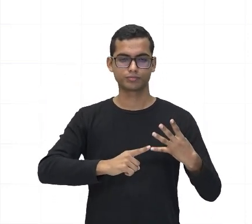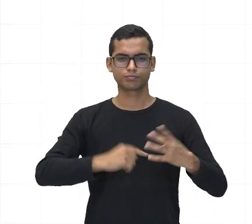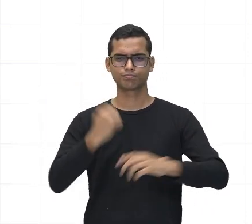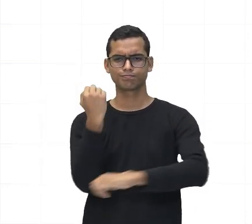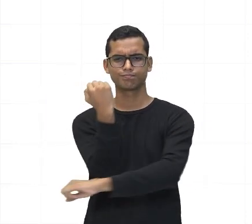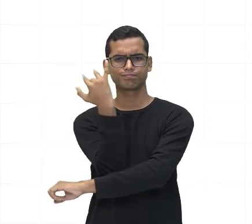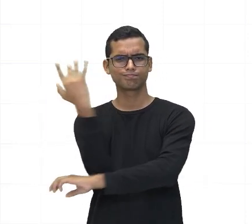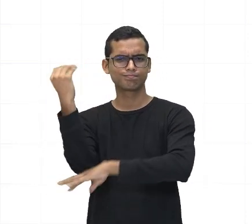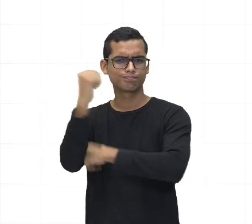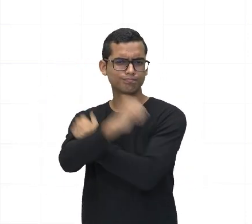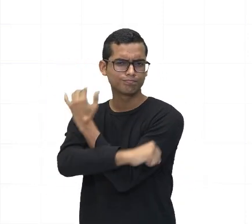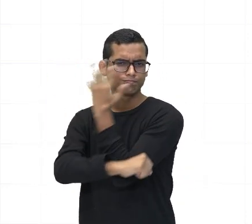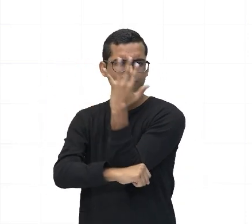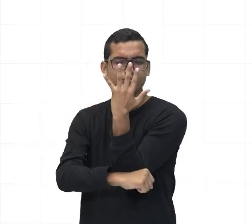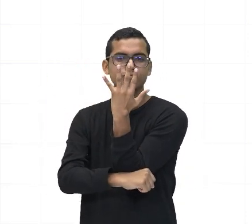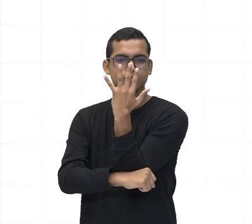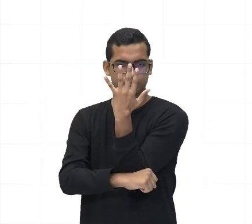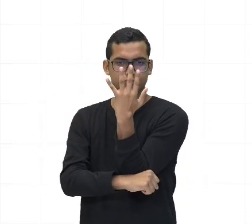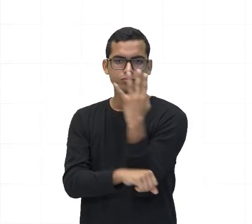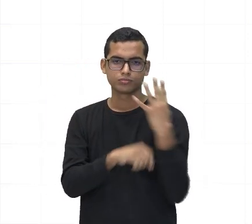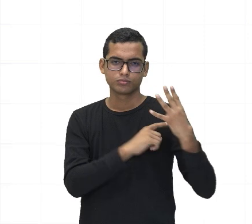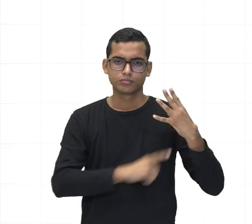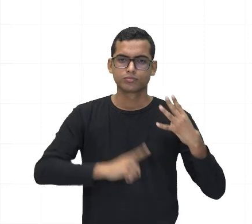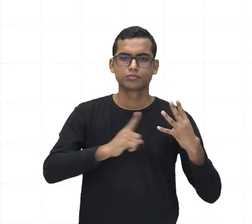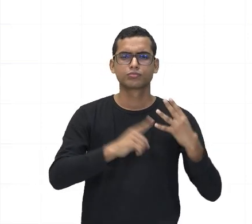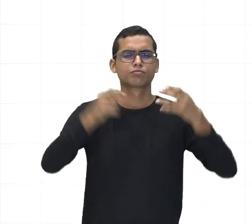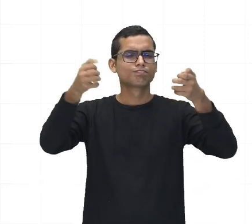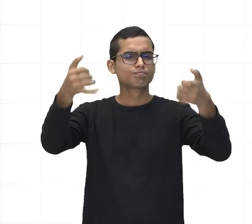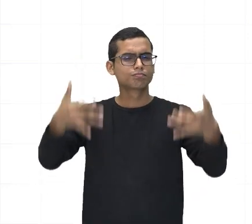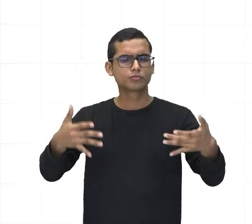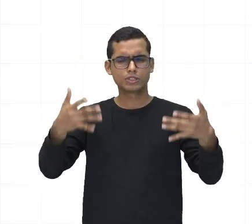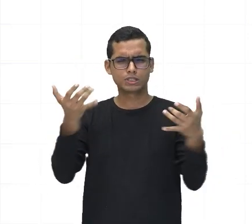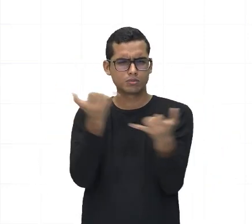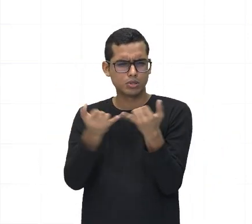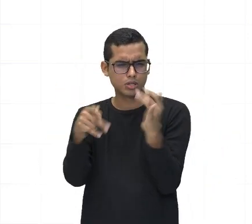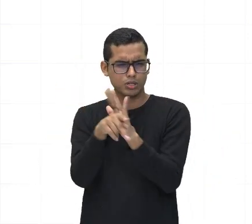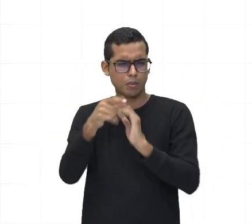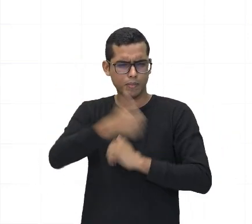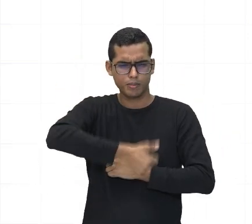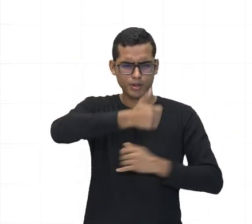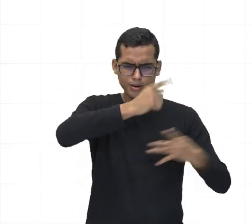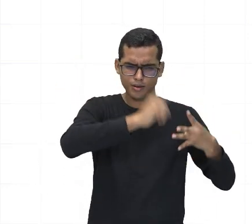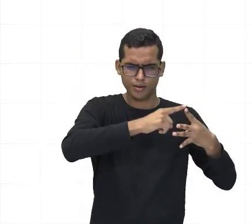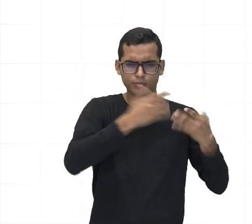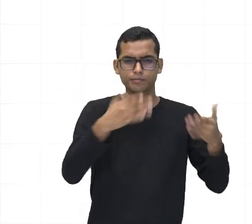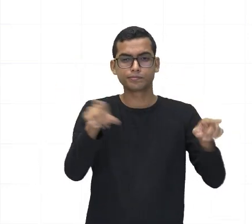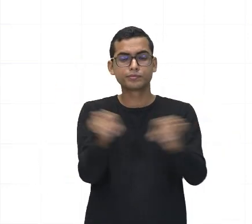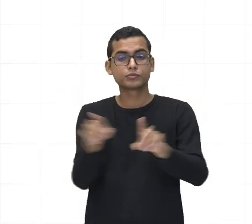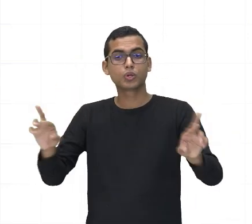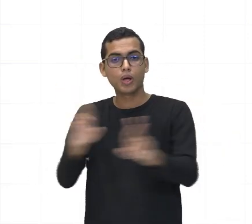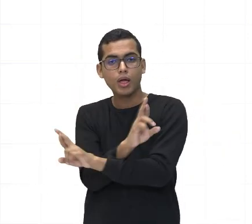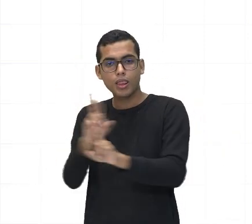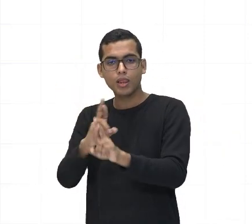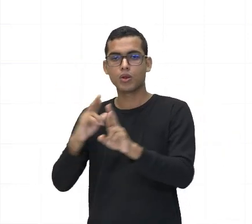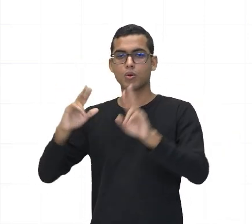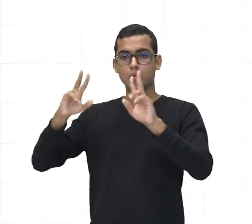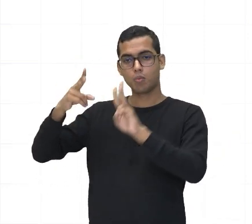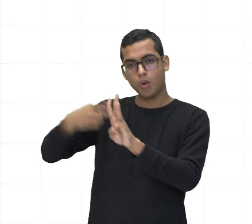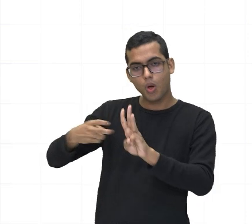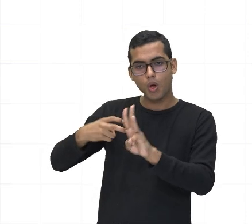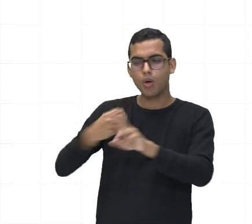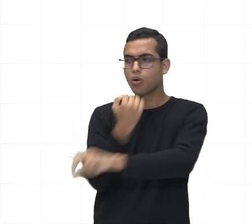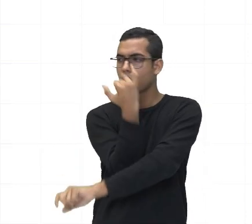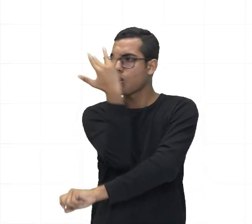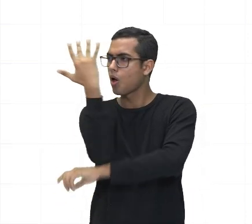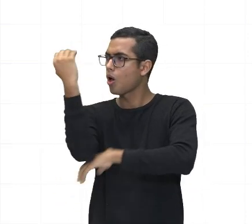da primeira e vai além. Trata-se da relação do indígena com a floresta que o cerca e